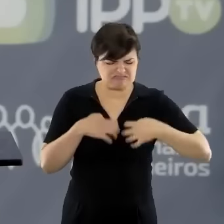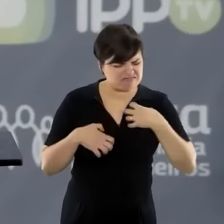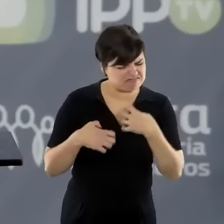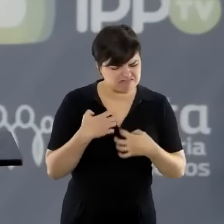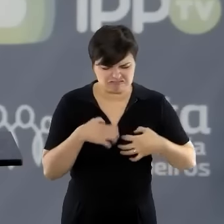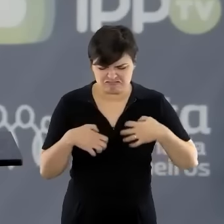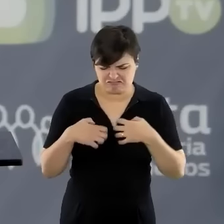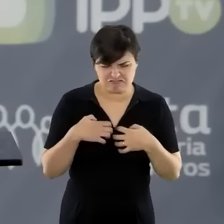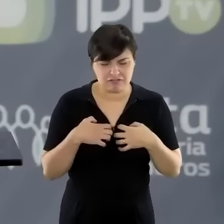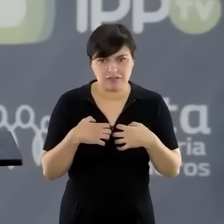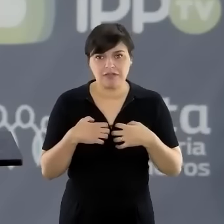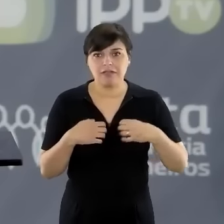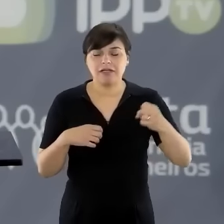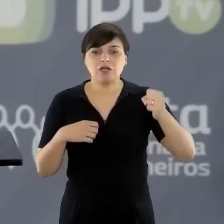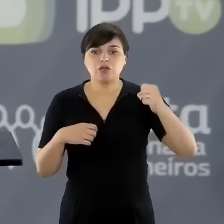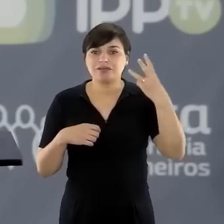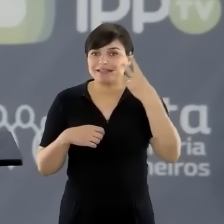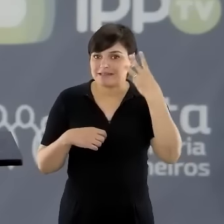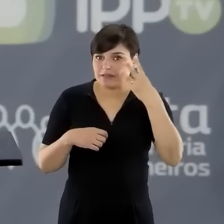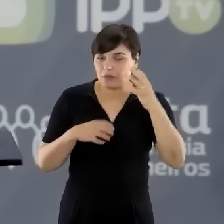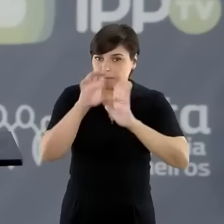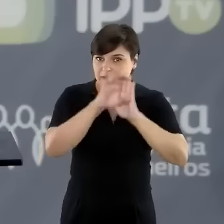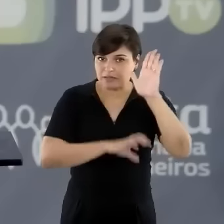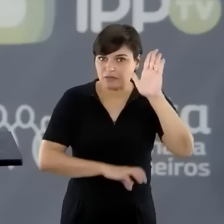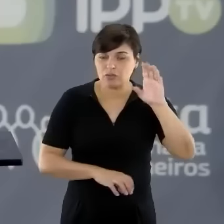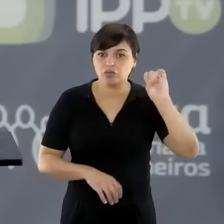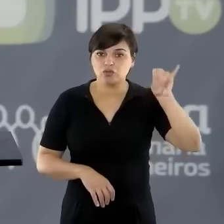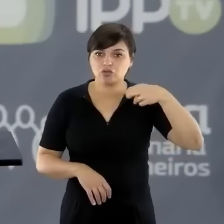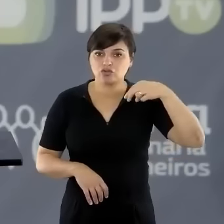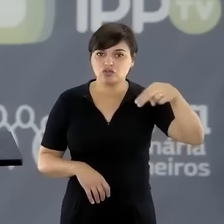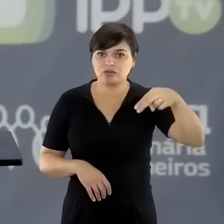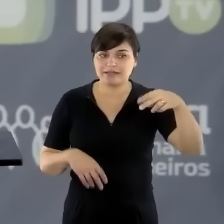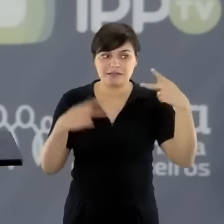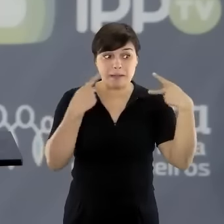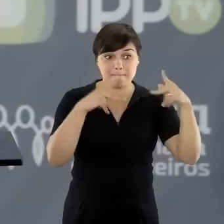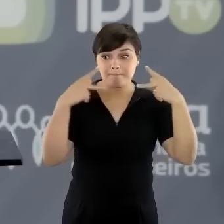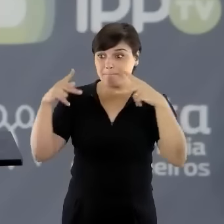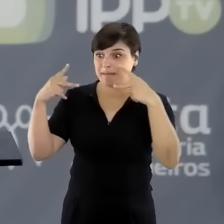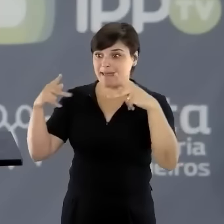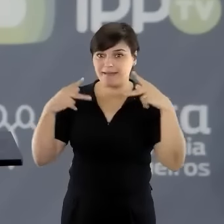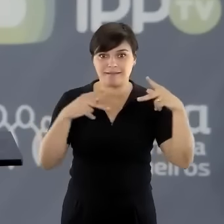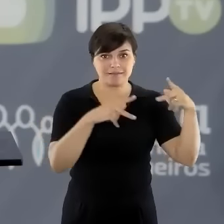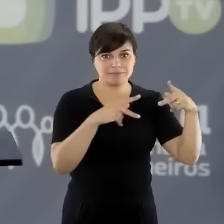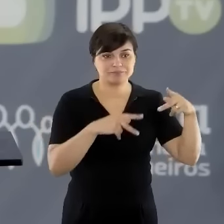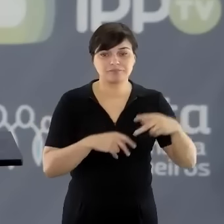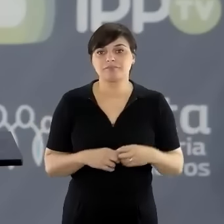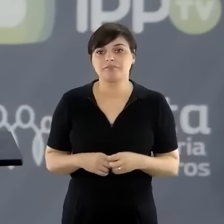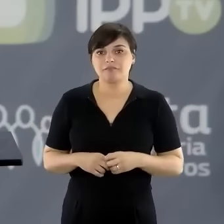tempestade no quarto capítulo Jonas é a própria